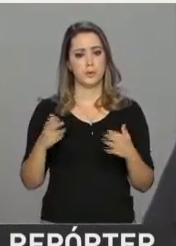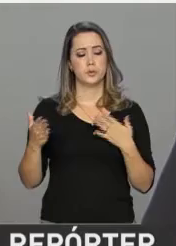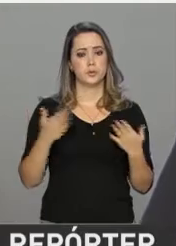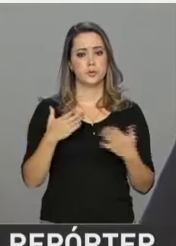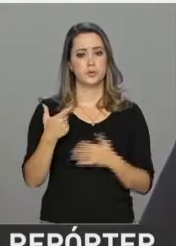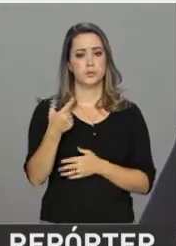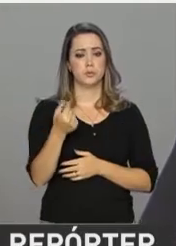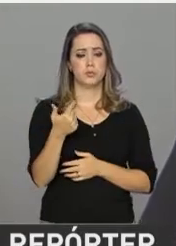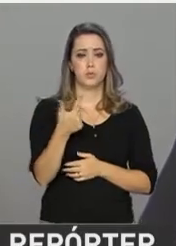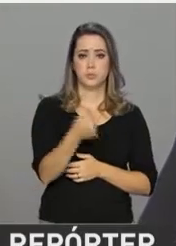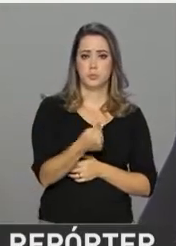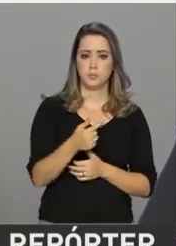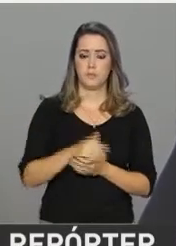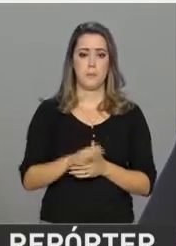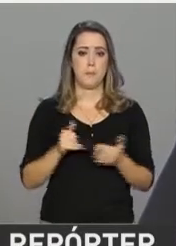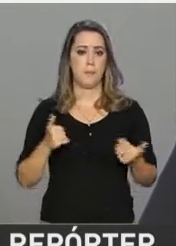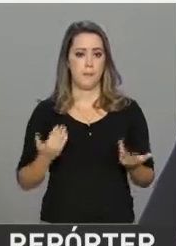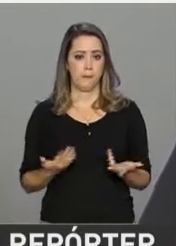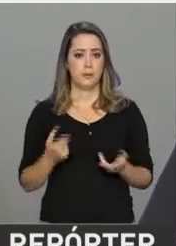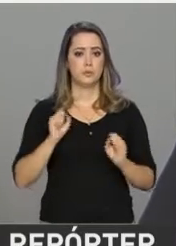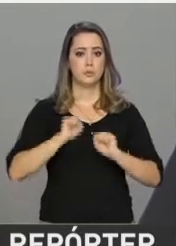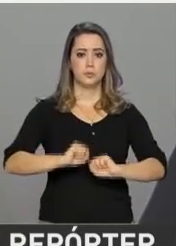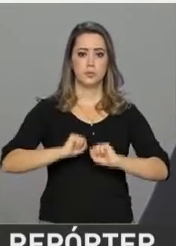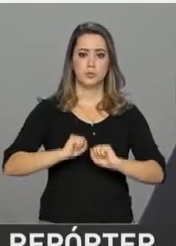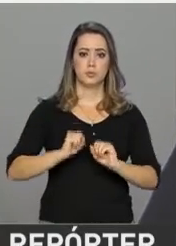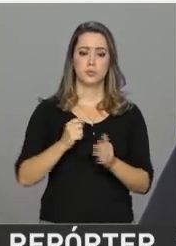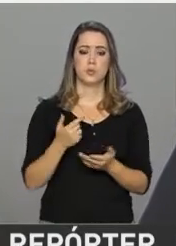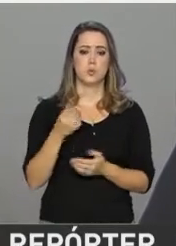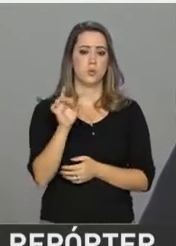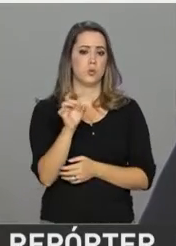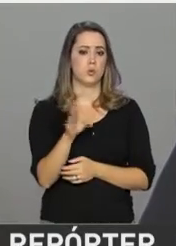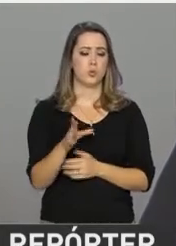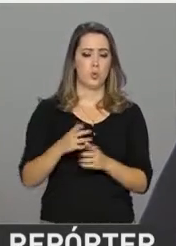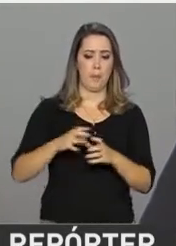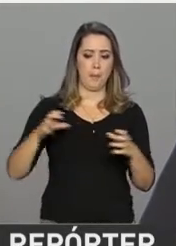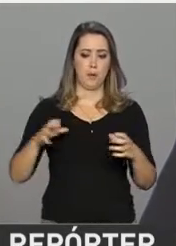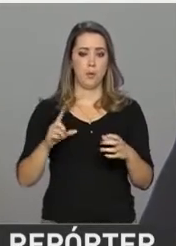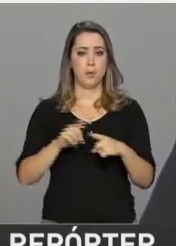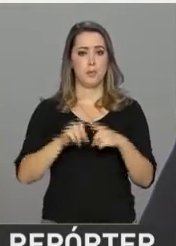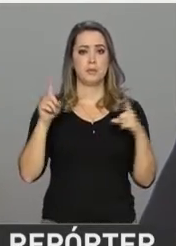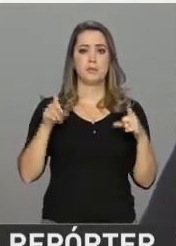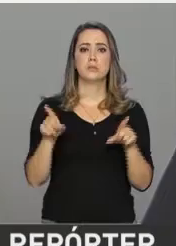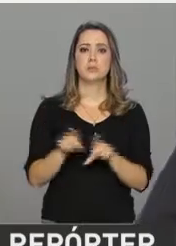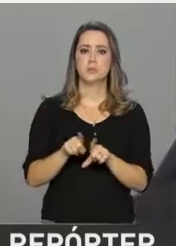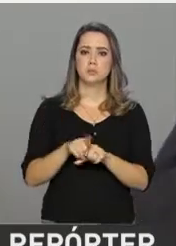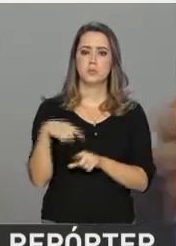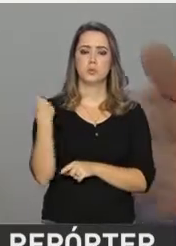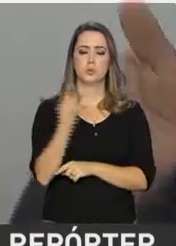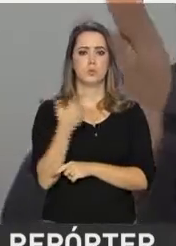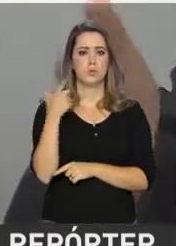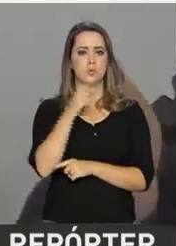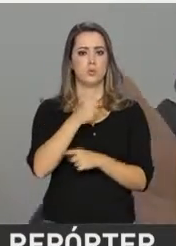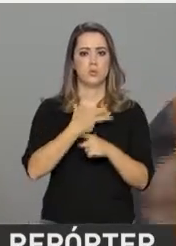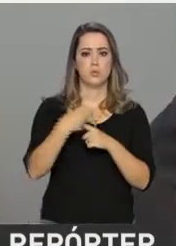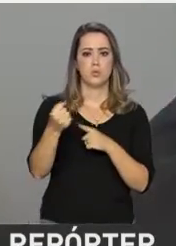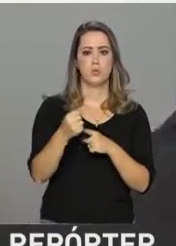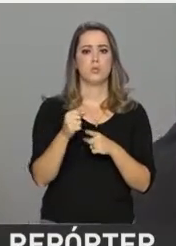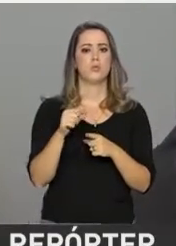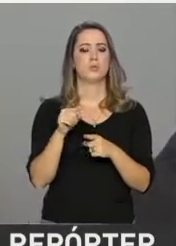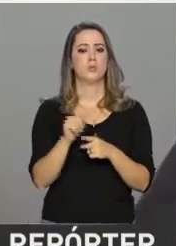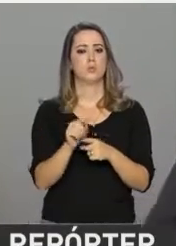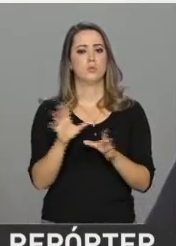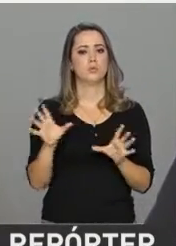que em 2017 e tem um potencial para não sofrer maior 2017 mas nós superamos na então